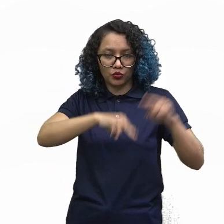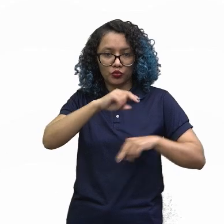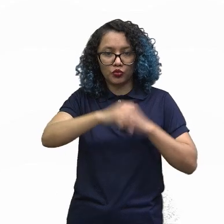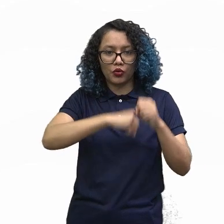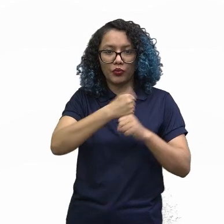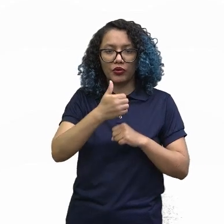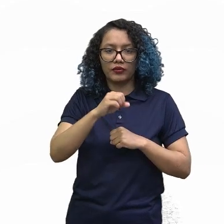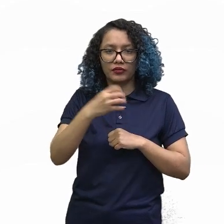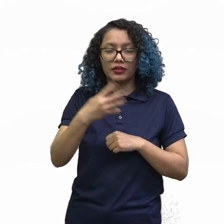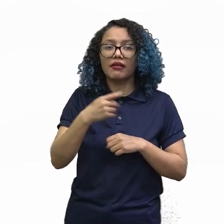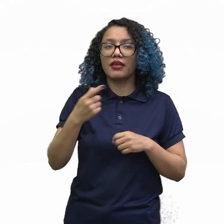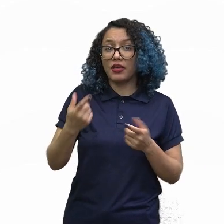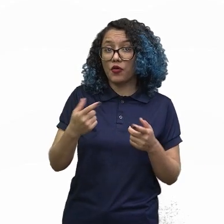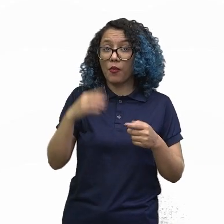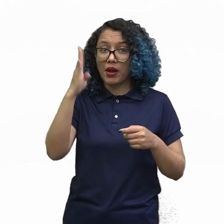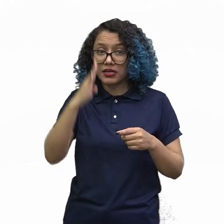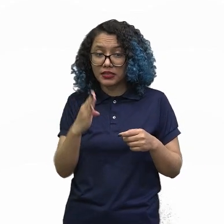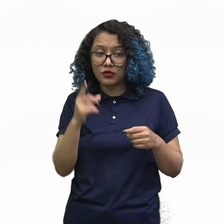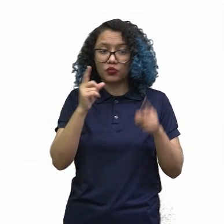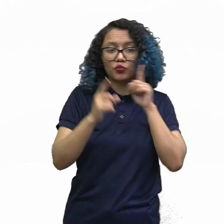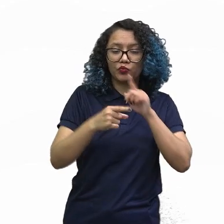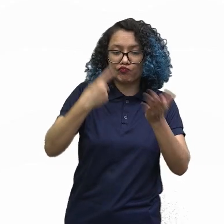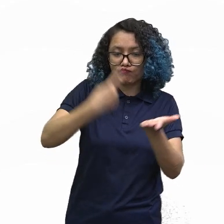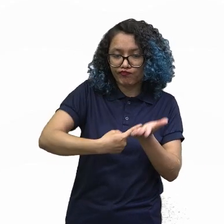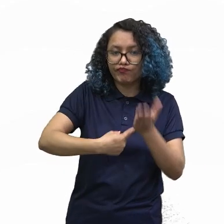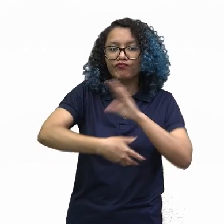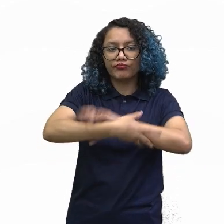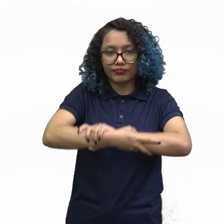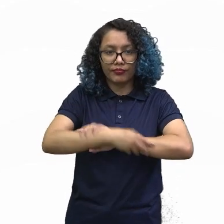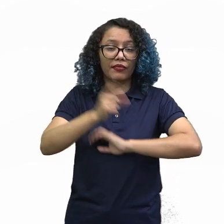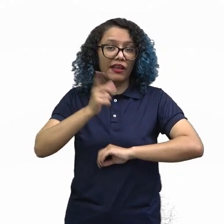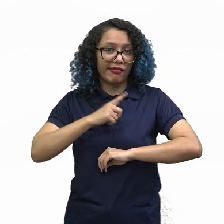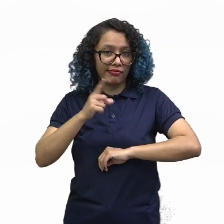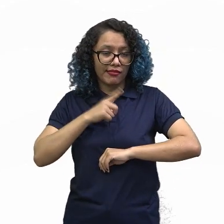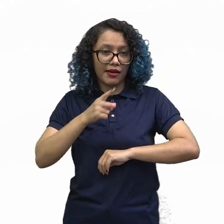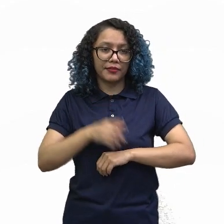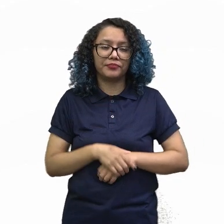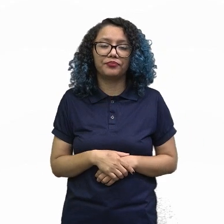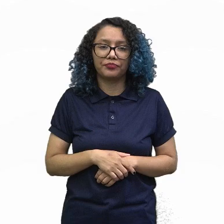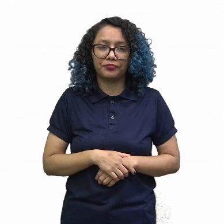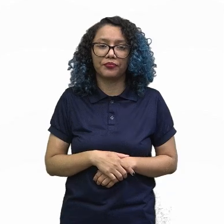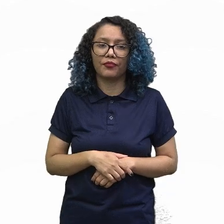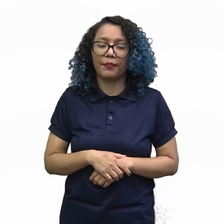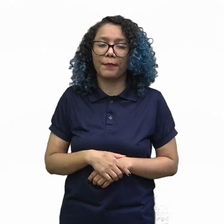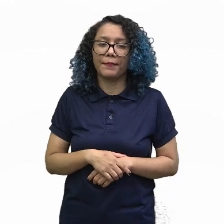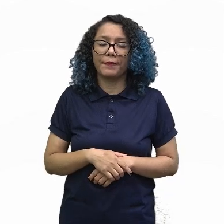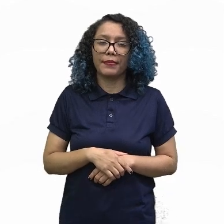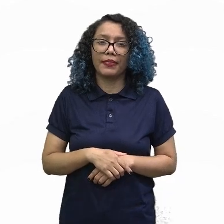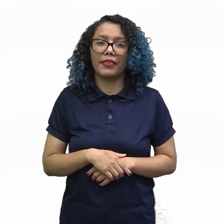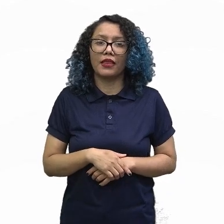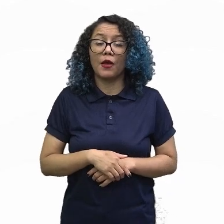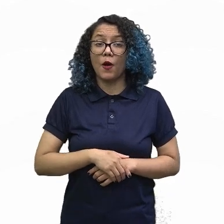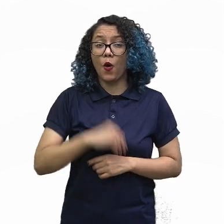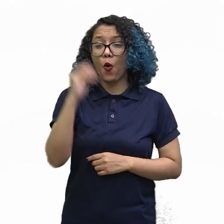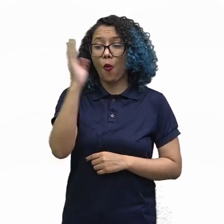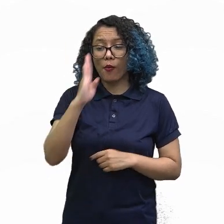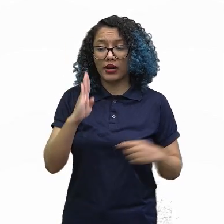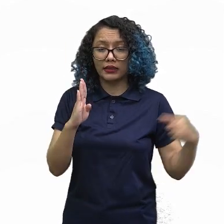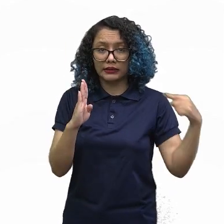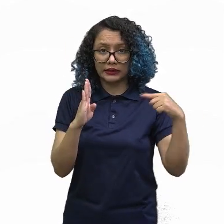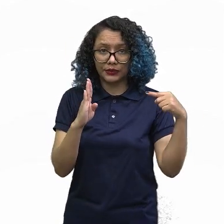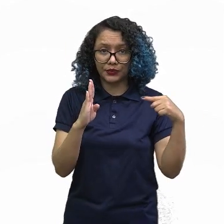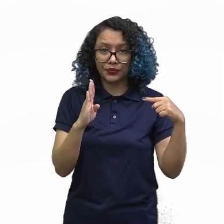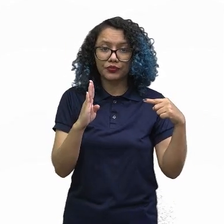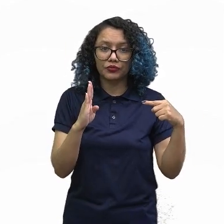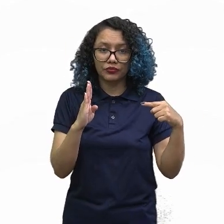olha só, de um modo geral, o Brasil ele estava alinhado às